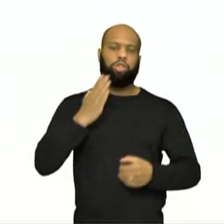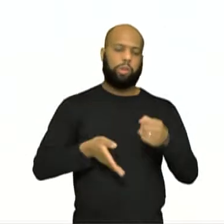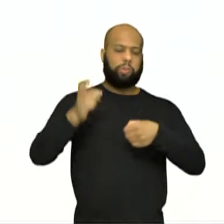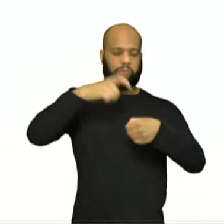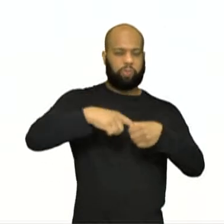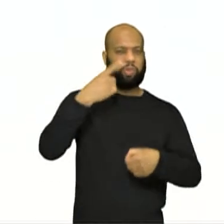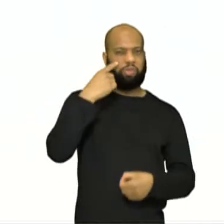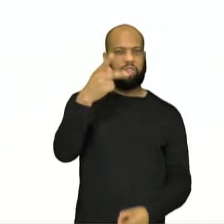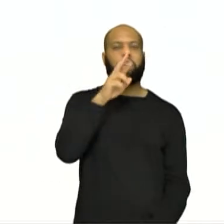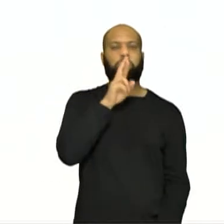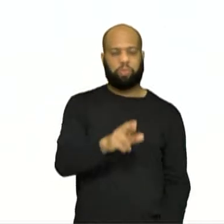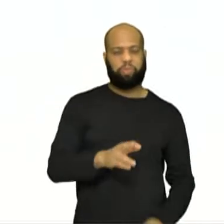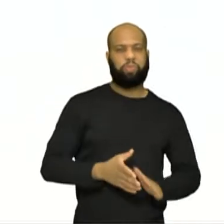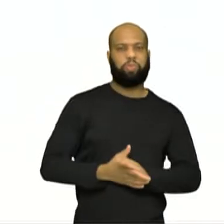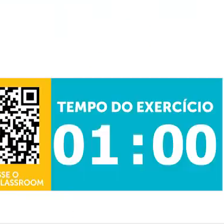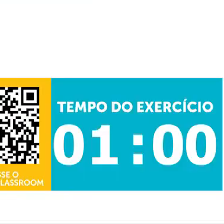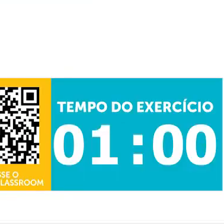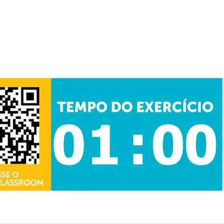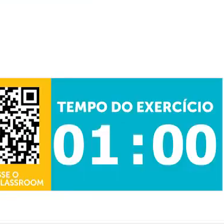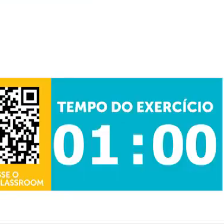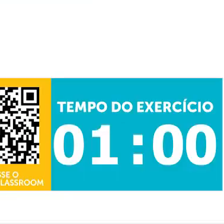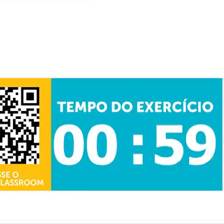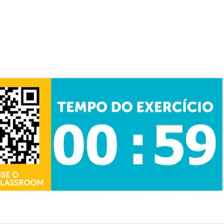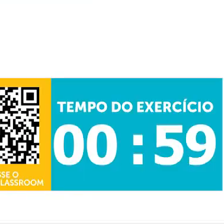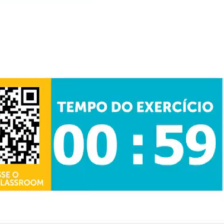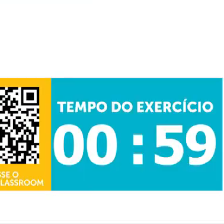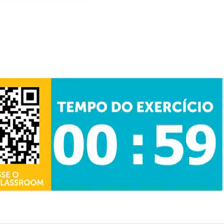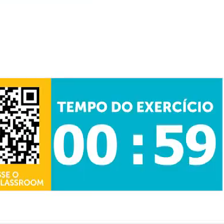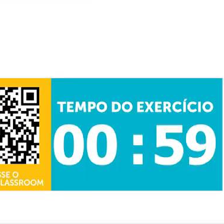pouco eu volto e te mostro como respondê-la.